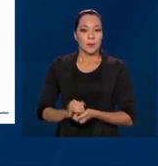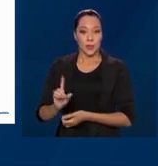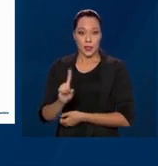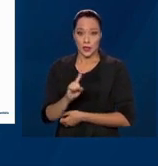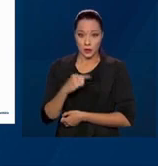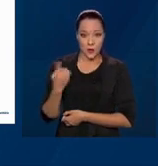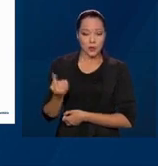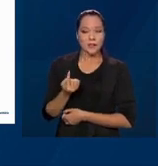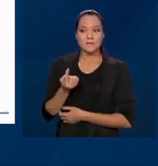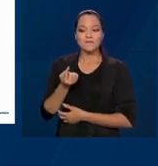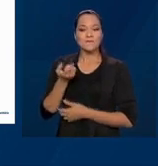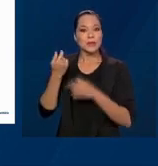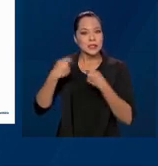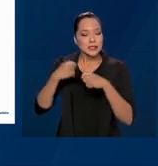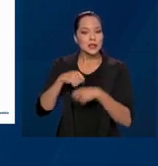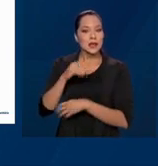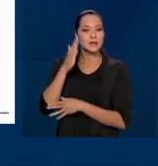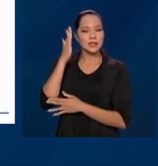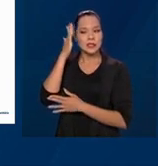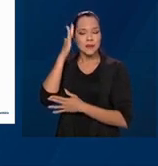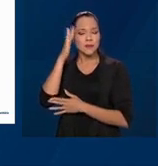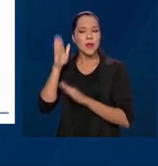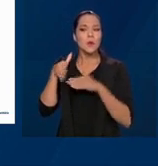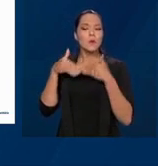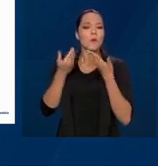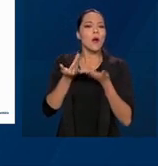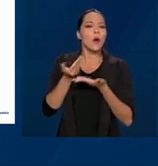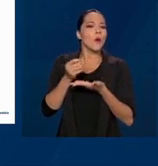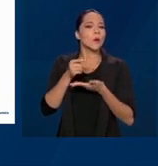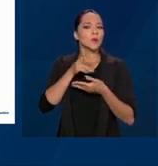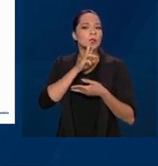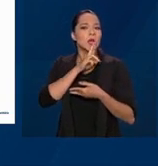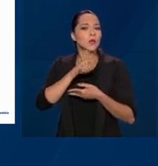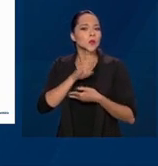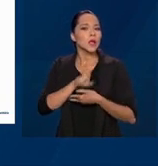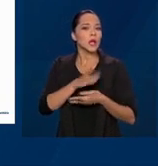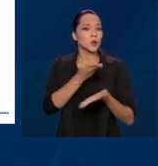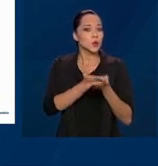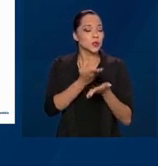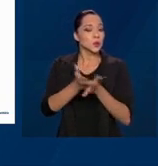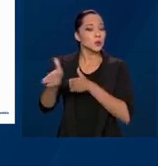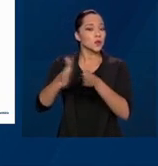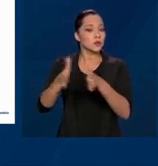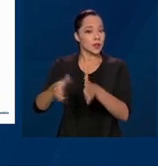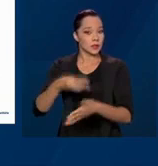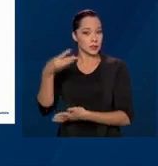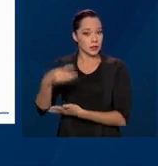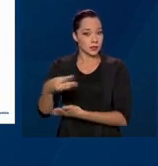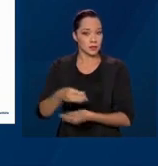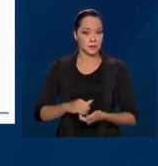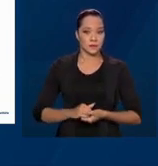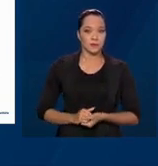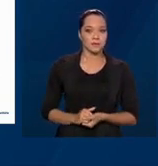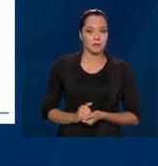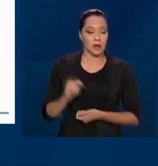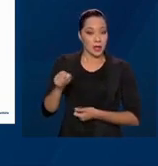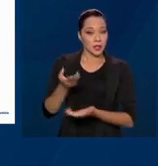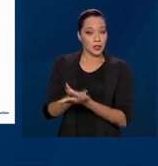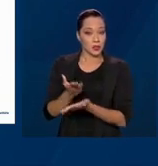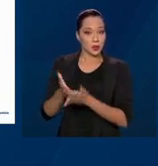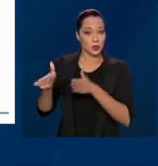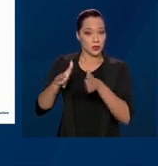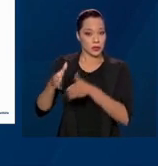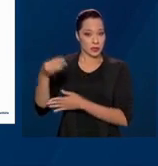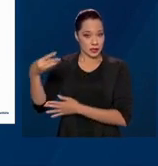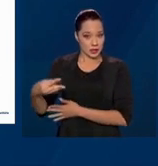nós queríamos saber quais eram os resultados do estudo de fase 3. Esse estudo de fase 3,